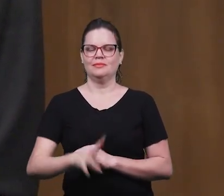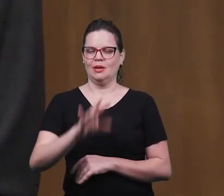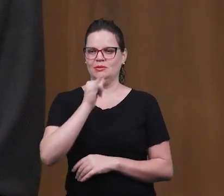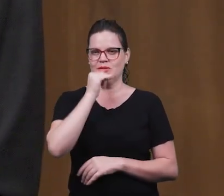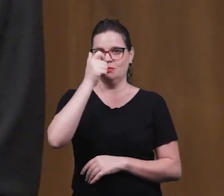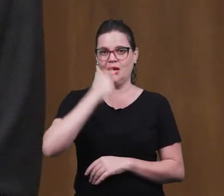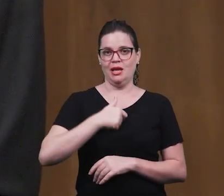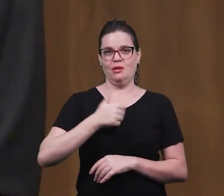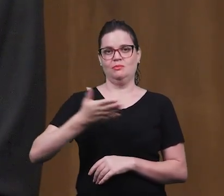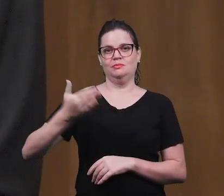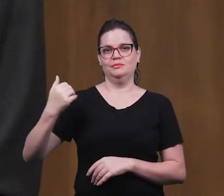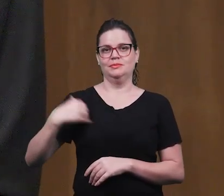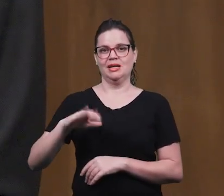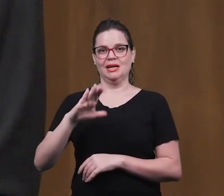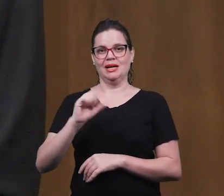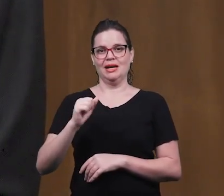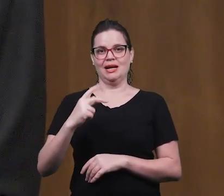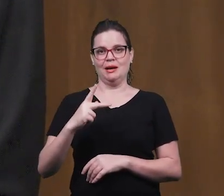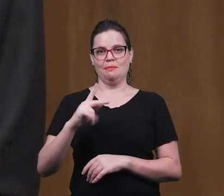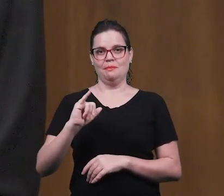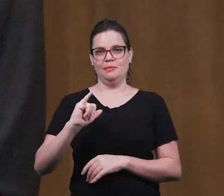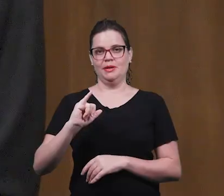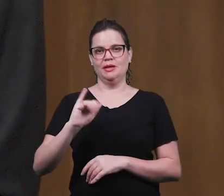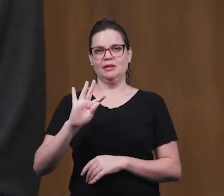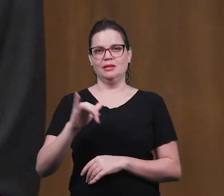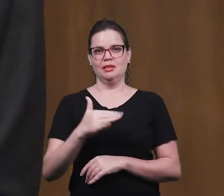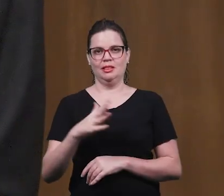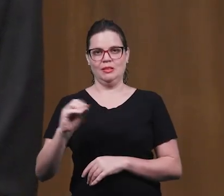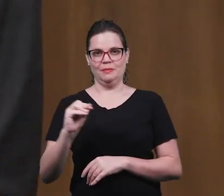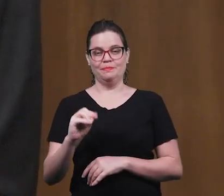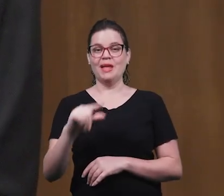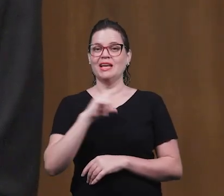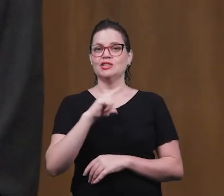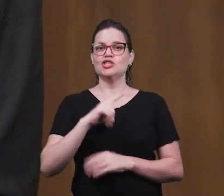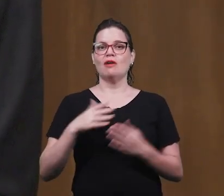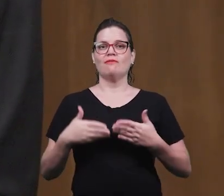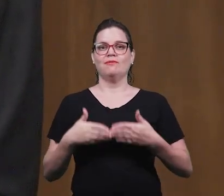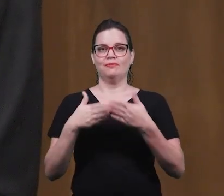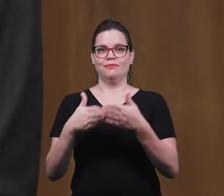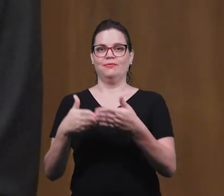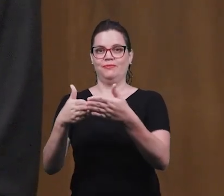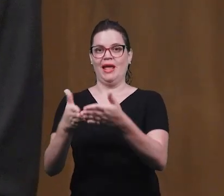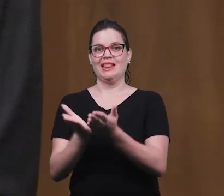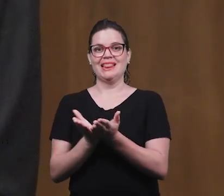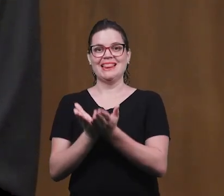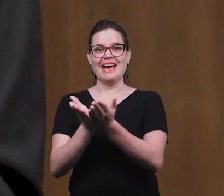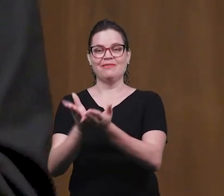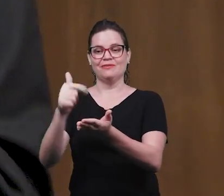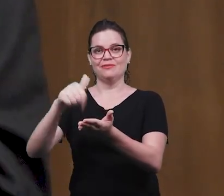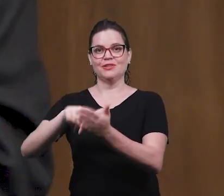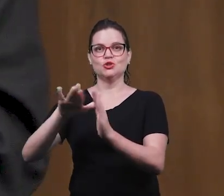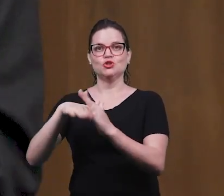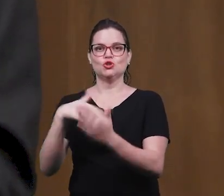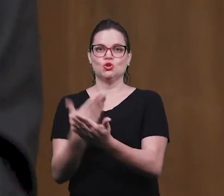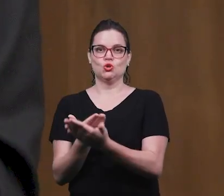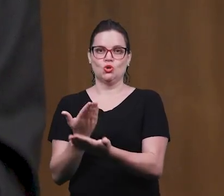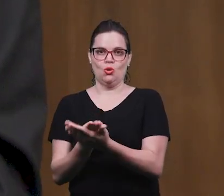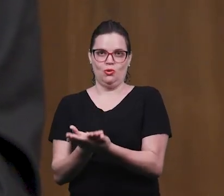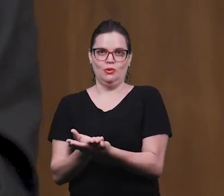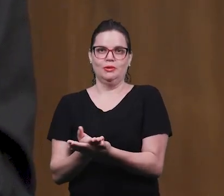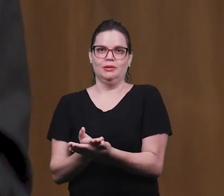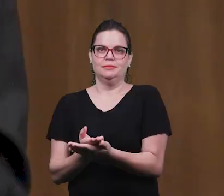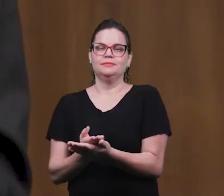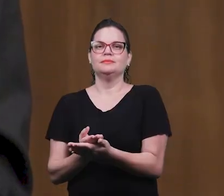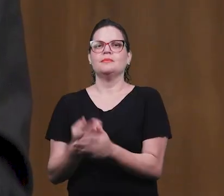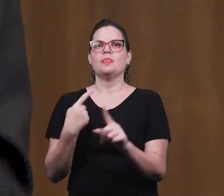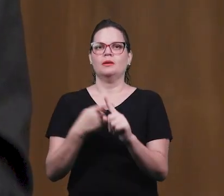era capitão e havia uma viagem no navio escola como instrutor. Então, você se forma,